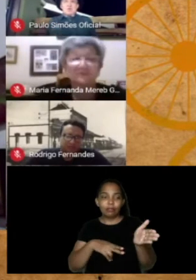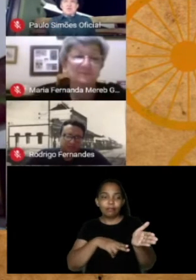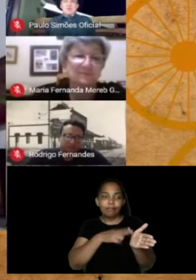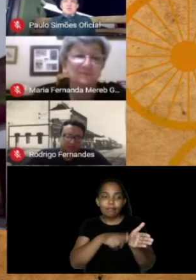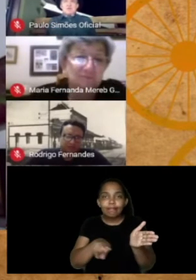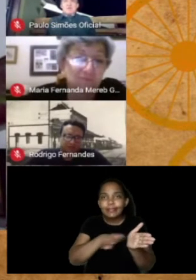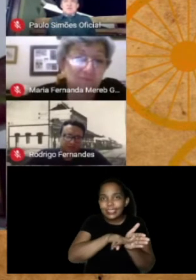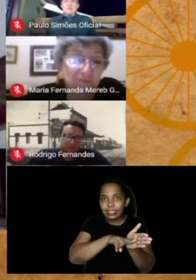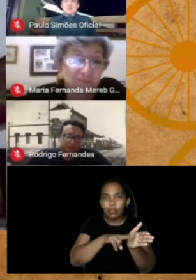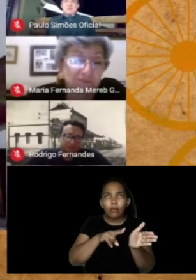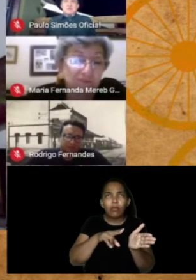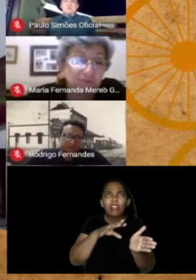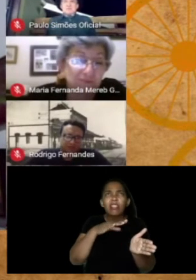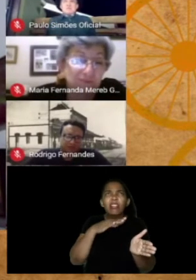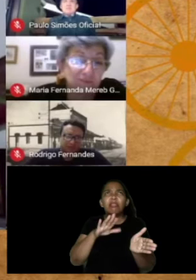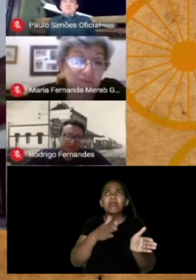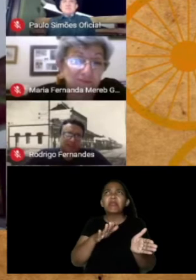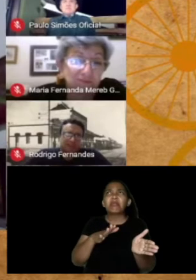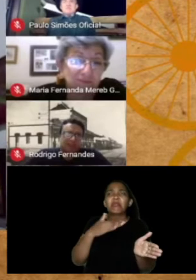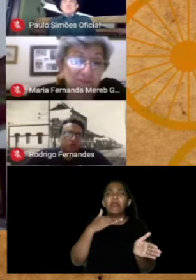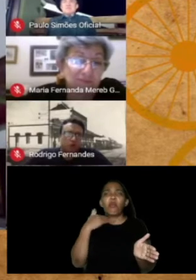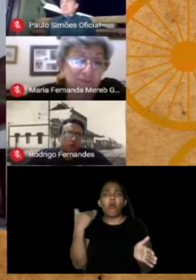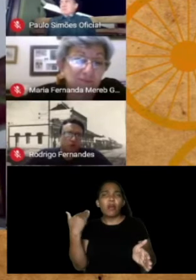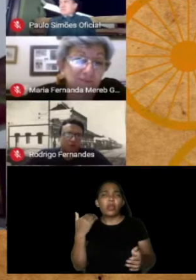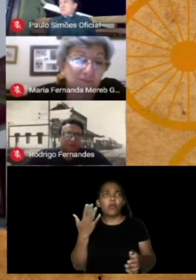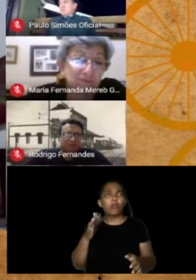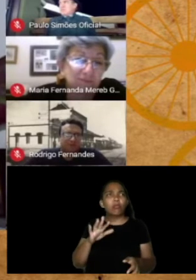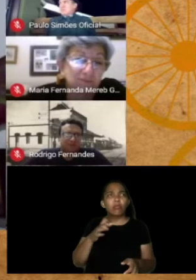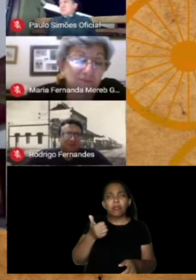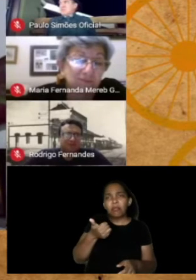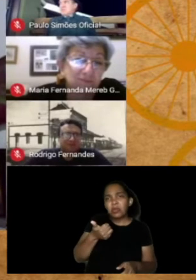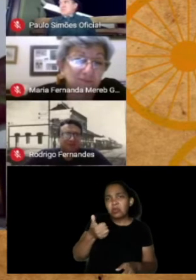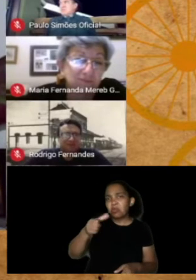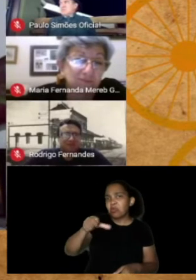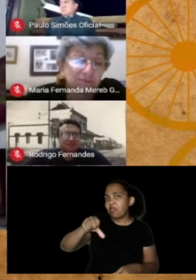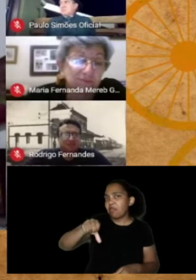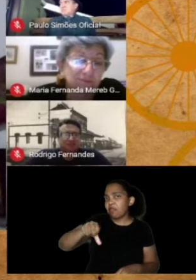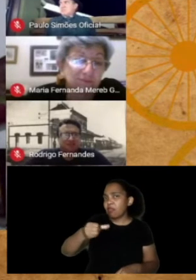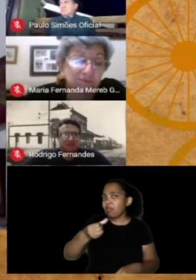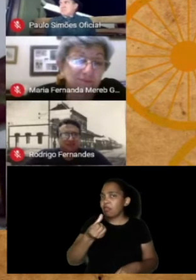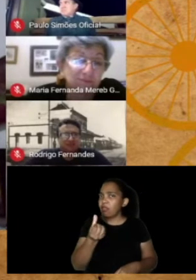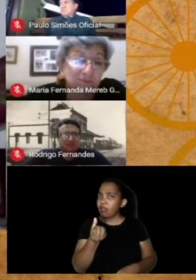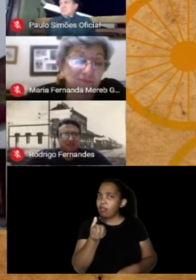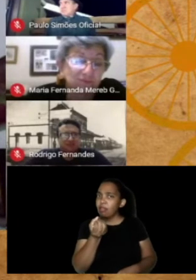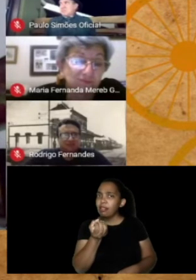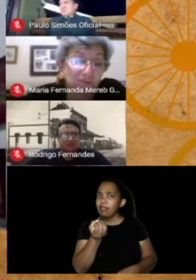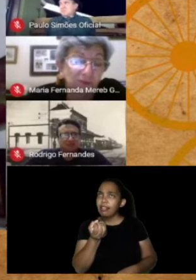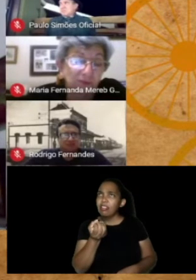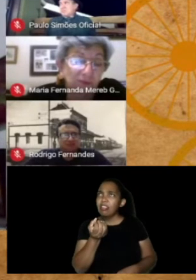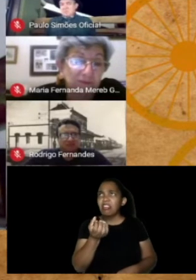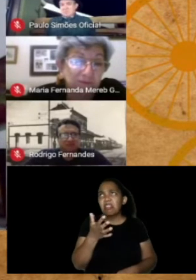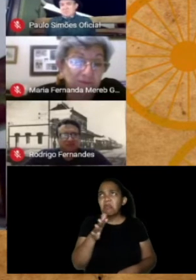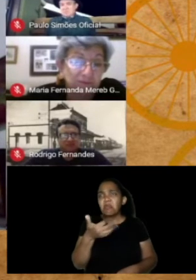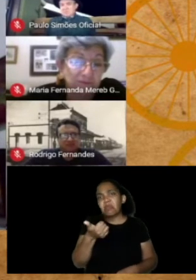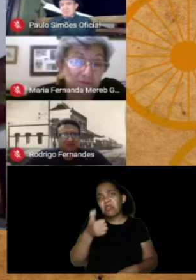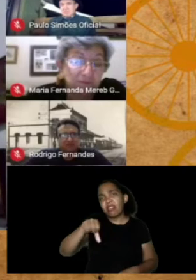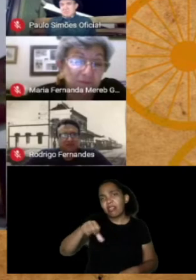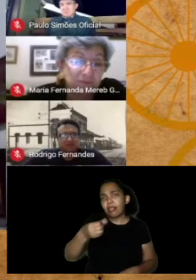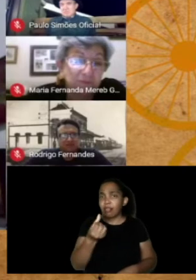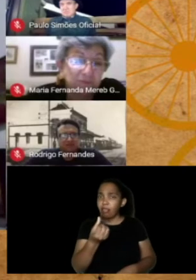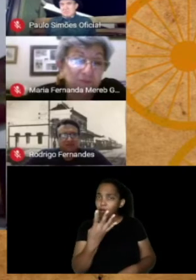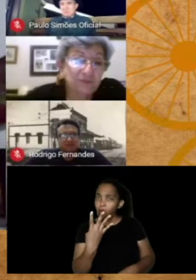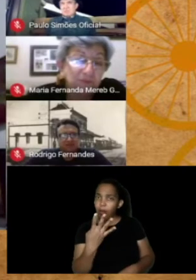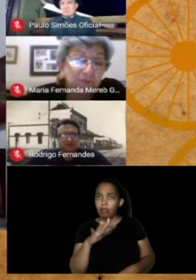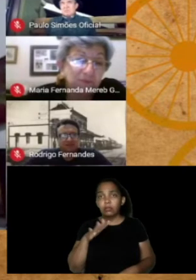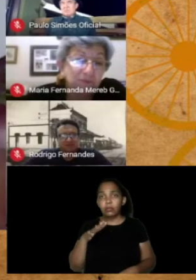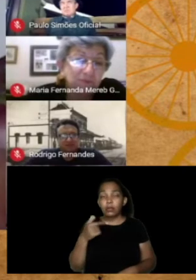engano, foi em 1900 e um pouquinho antes de 64, por aí, eu não lembro a data, e eu estava